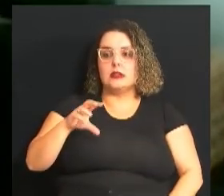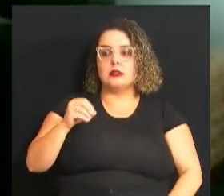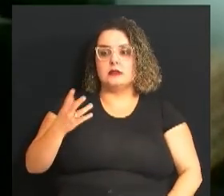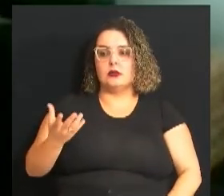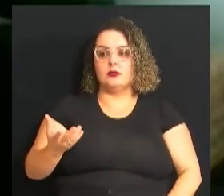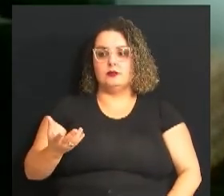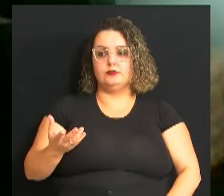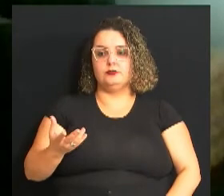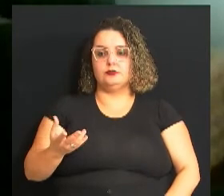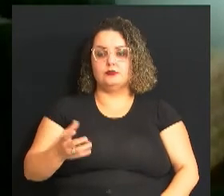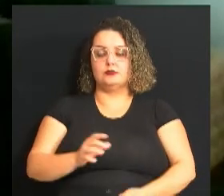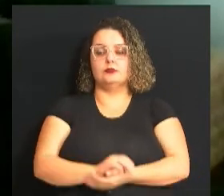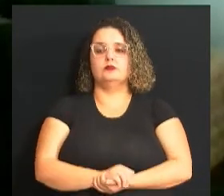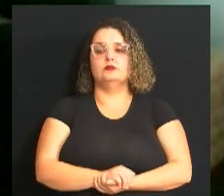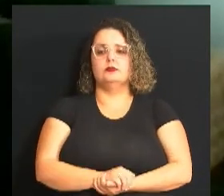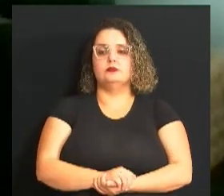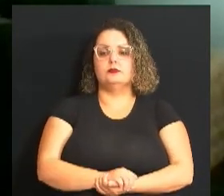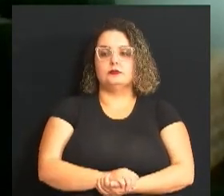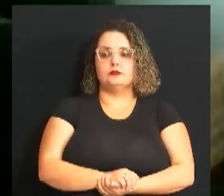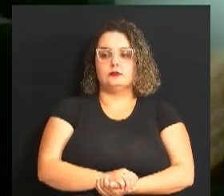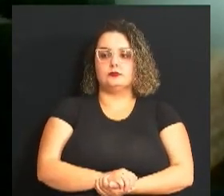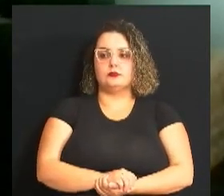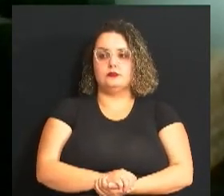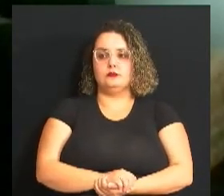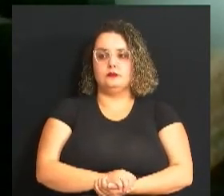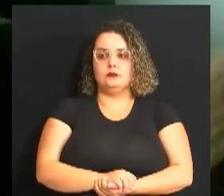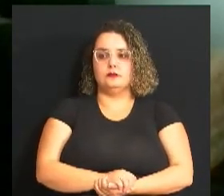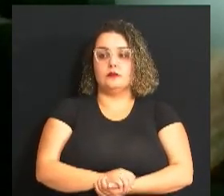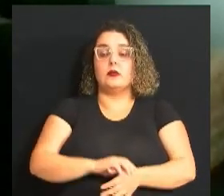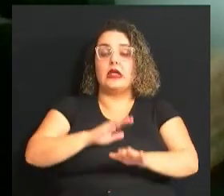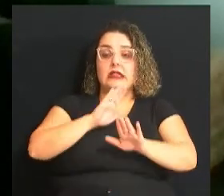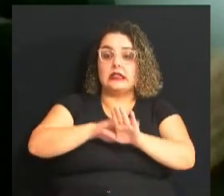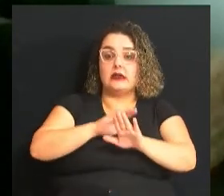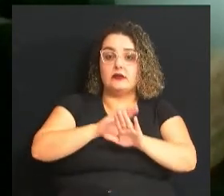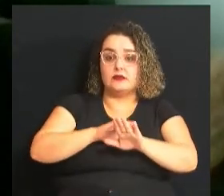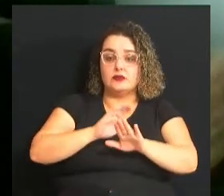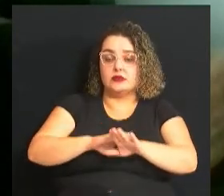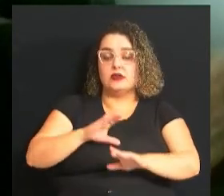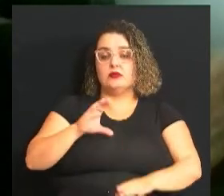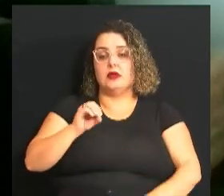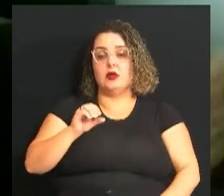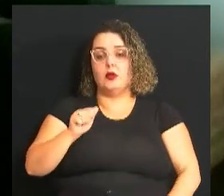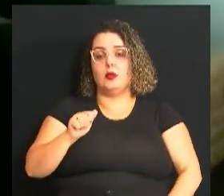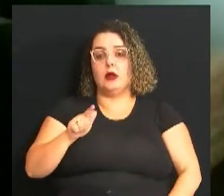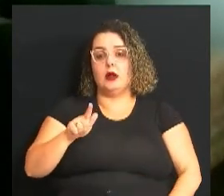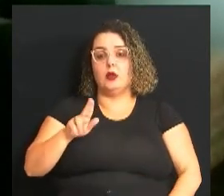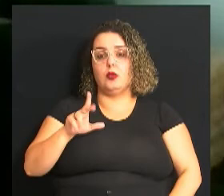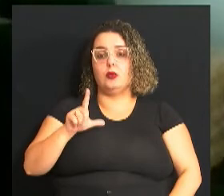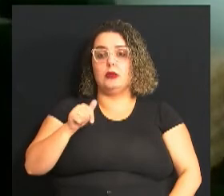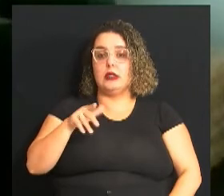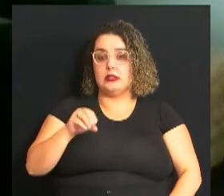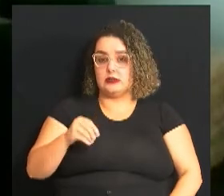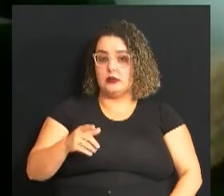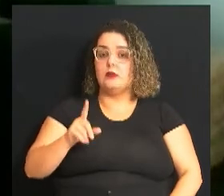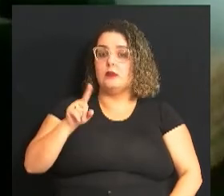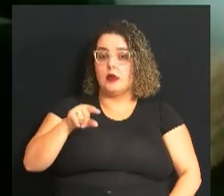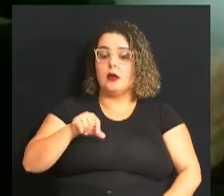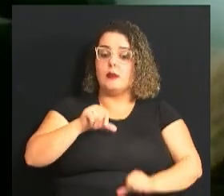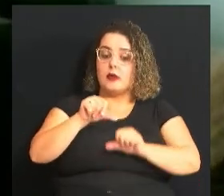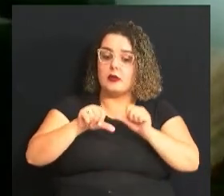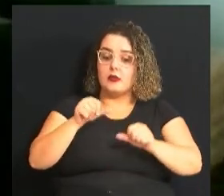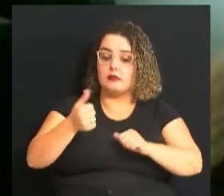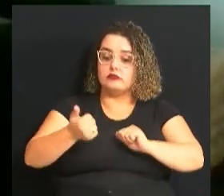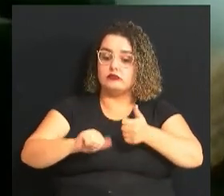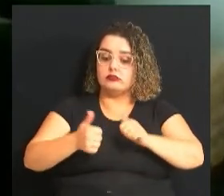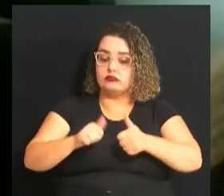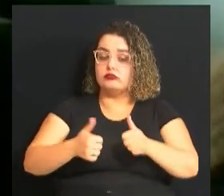dosagem da função da coagulação também é um indício para avaliar a gravidade, inclusive é